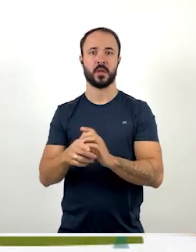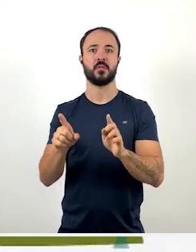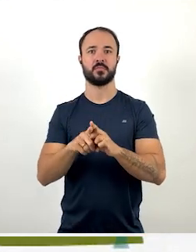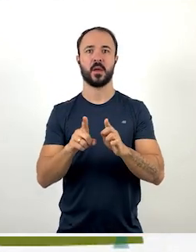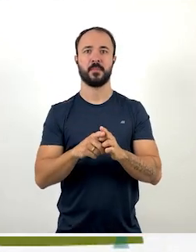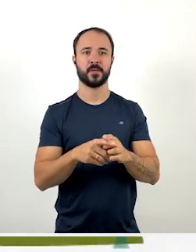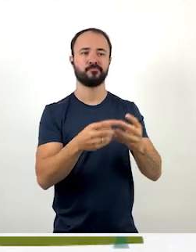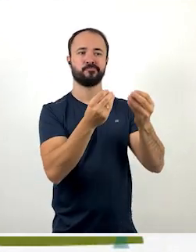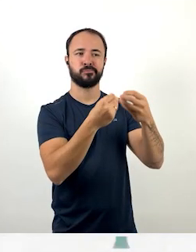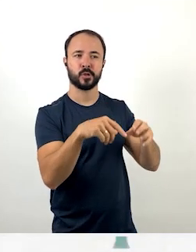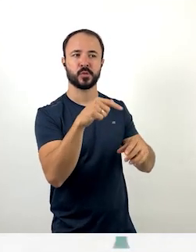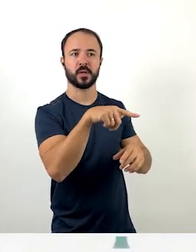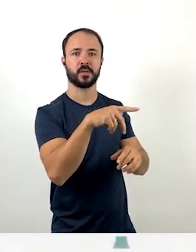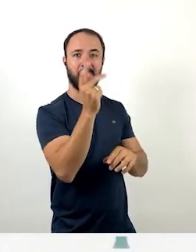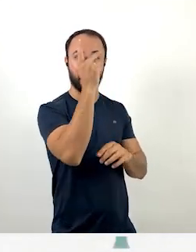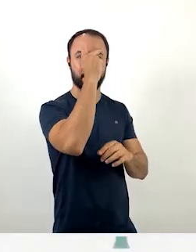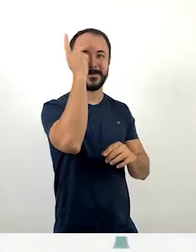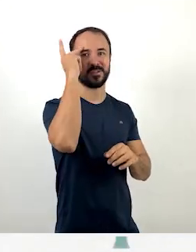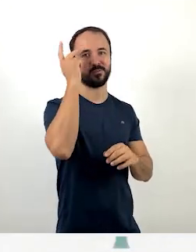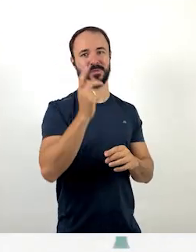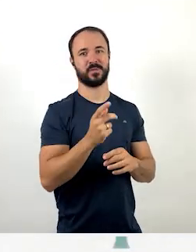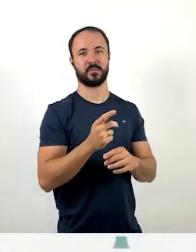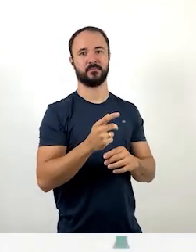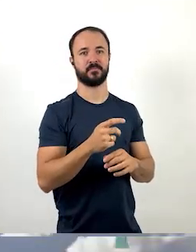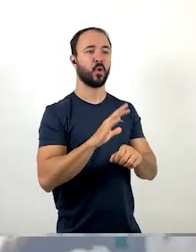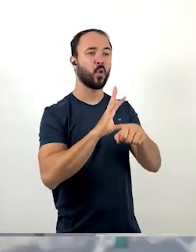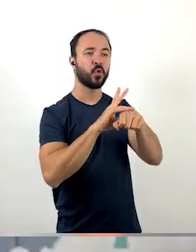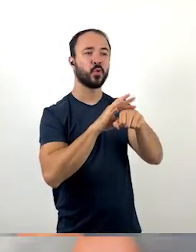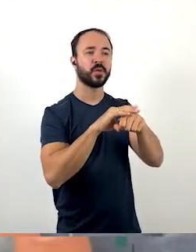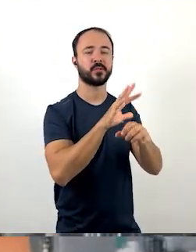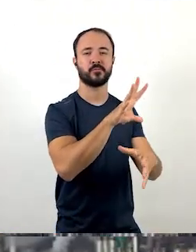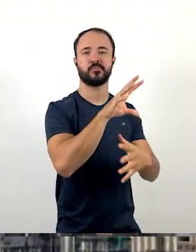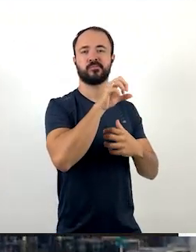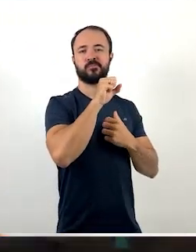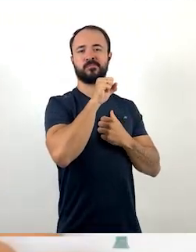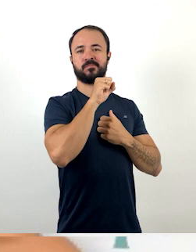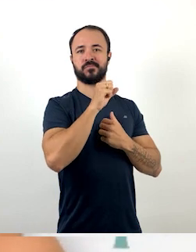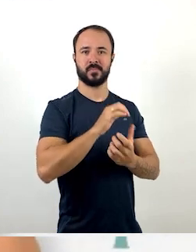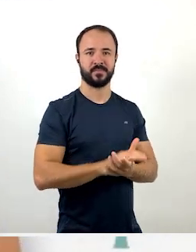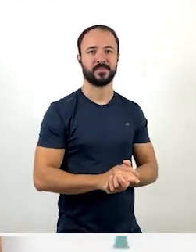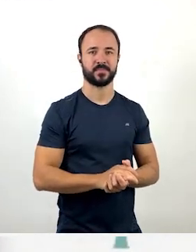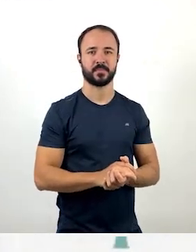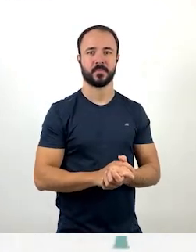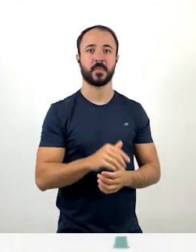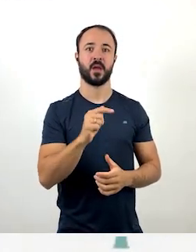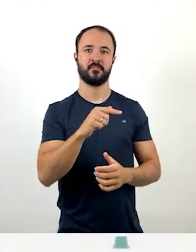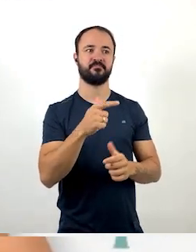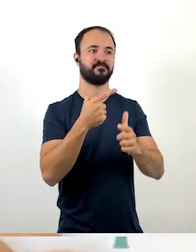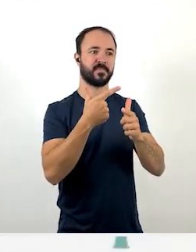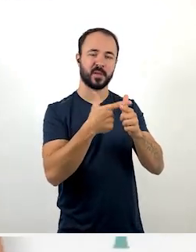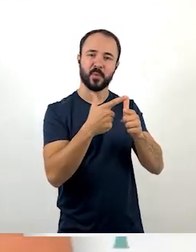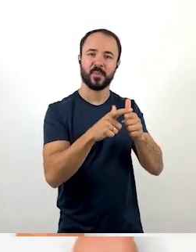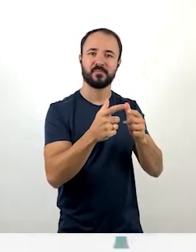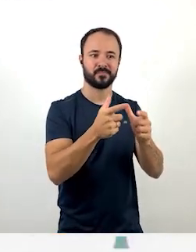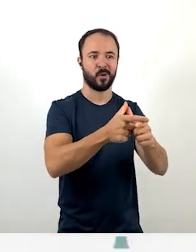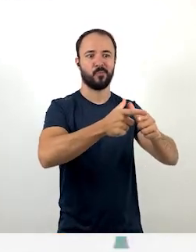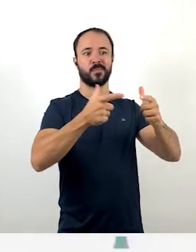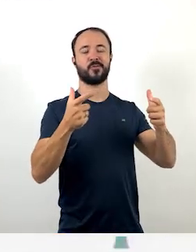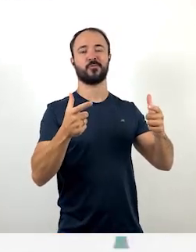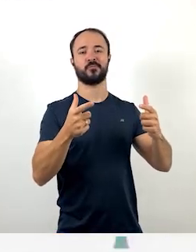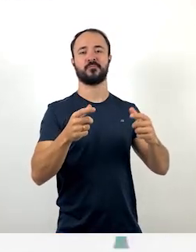prejudicar o ser humano, causando doenças cardiorrespiratórias. Este problema tem se acentuado em